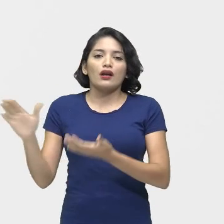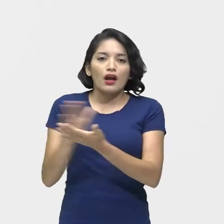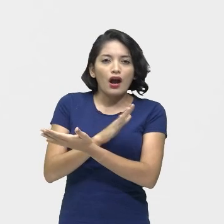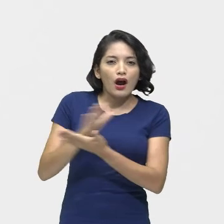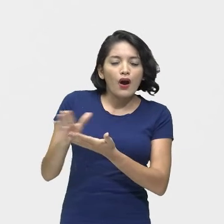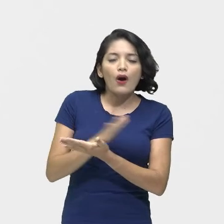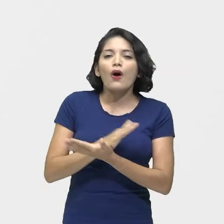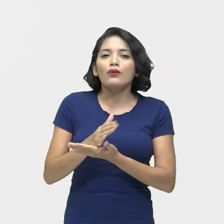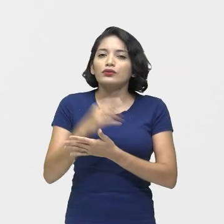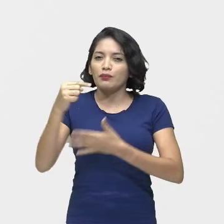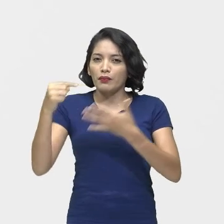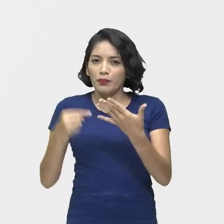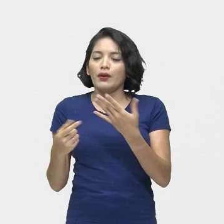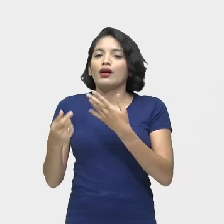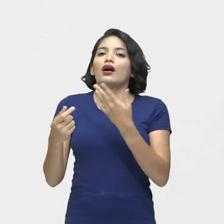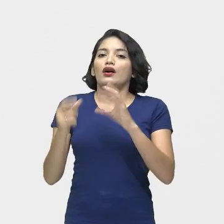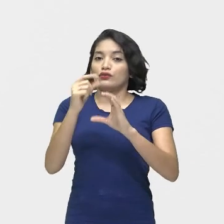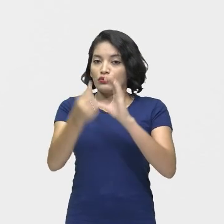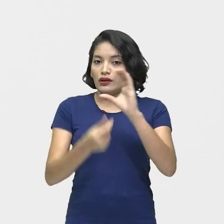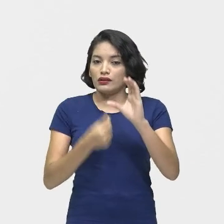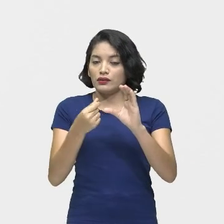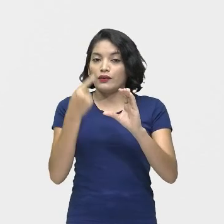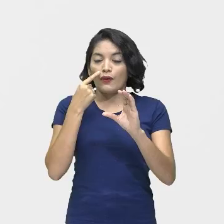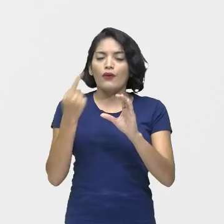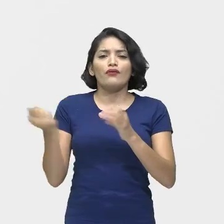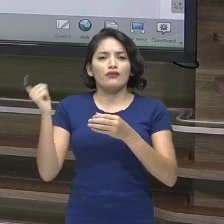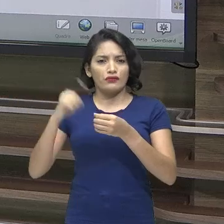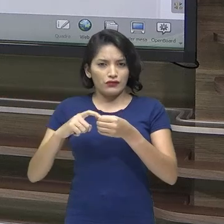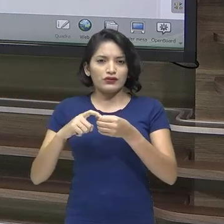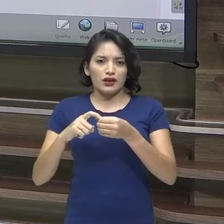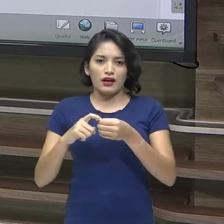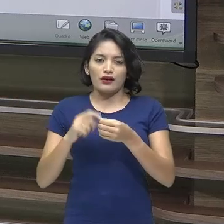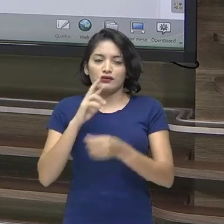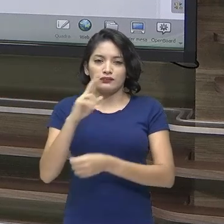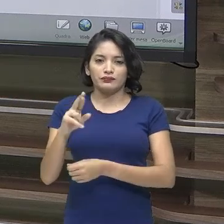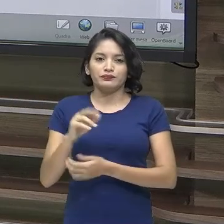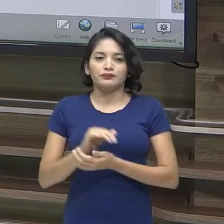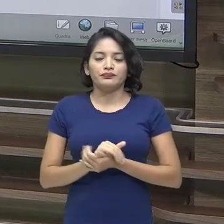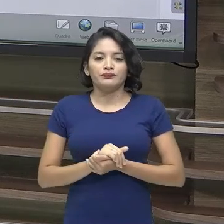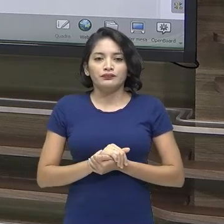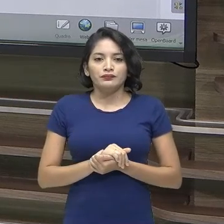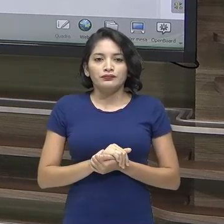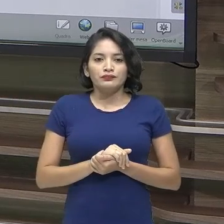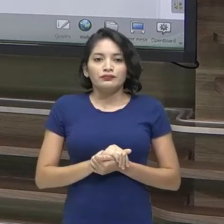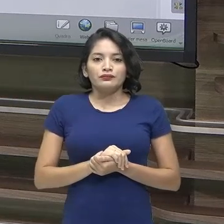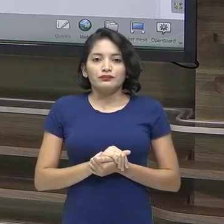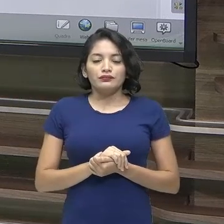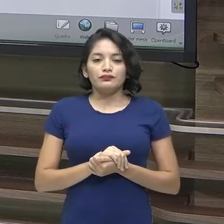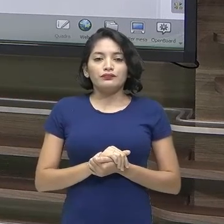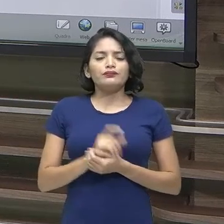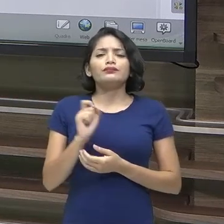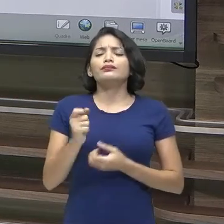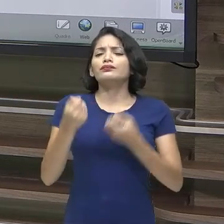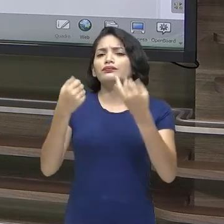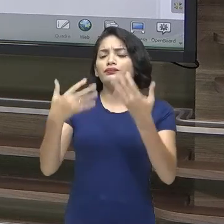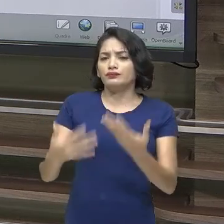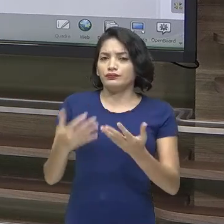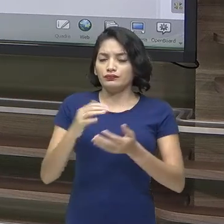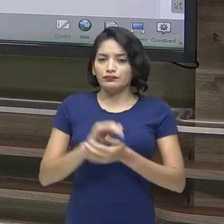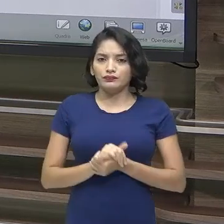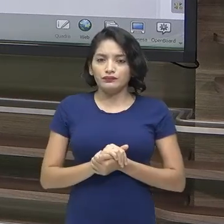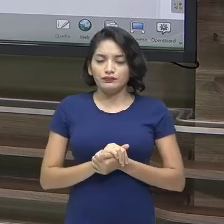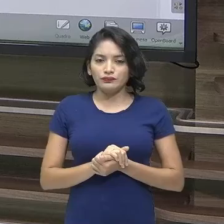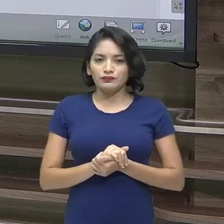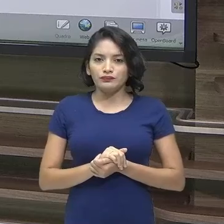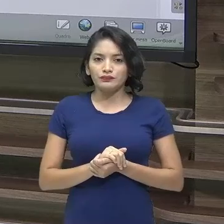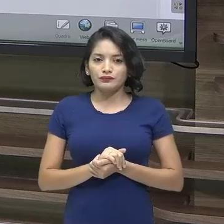traços do capitalismo. Volta aí a resposta dela só para a gente ver aí. Então, olha aí o que nós temos, ela diz o seguinte, né? Para